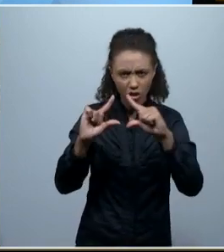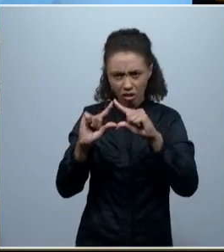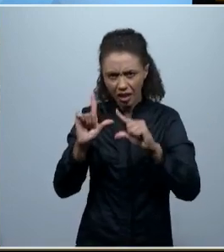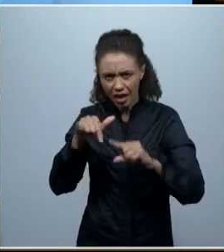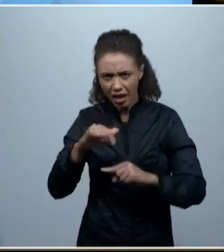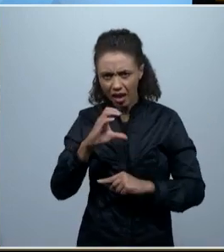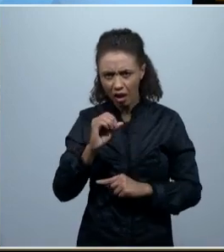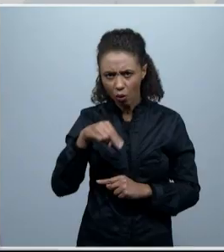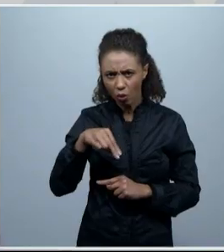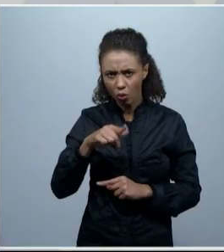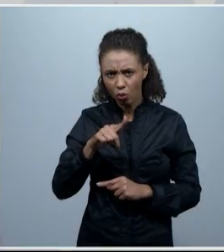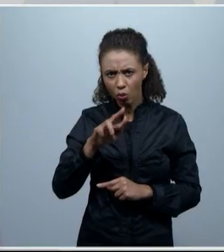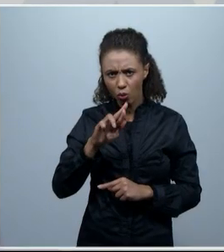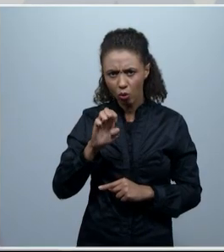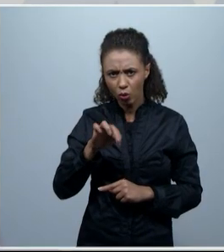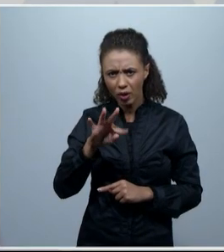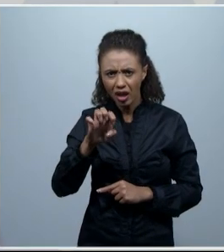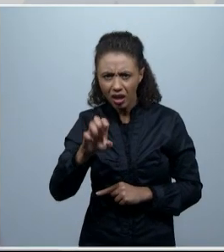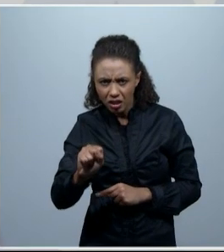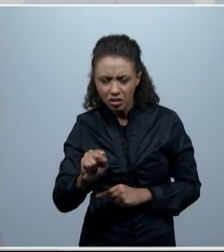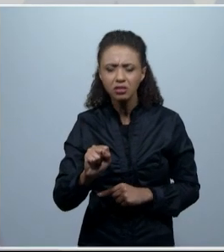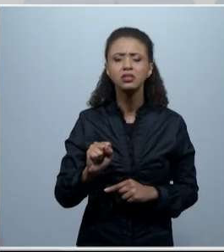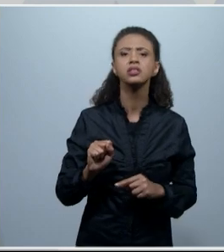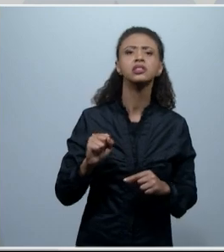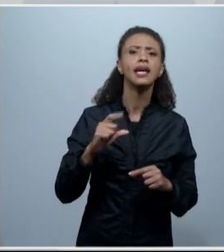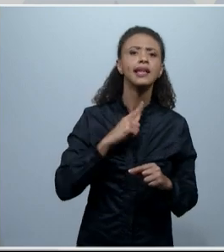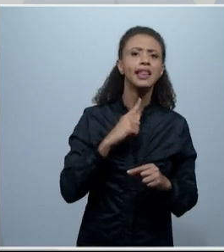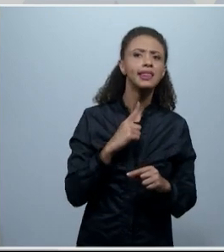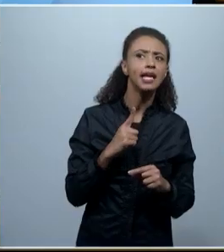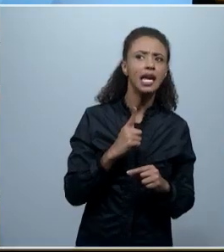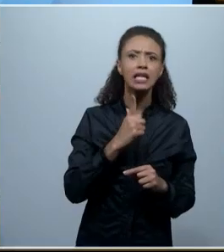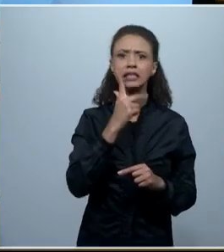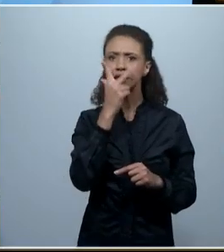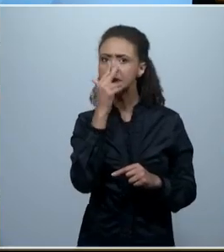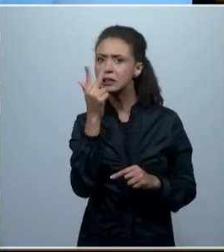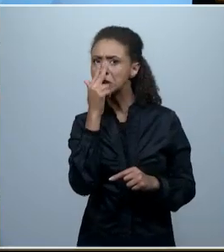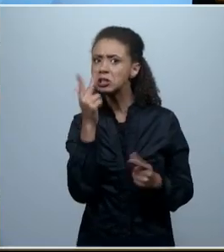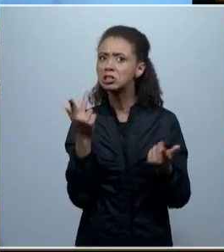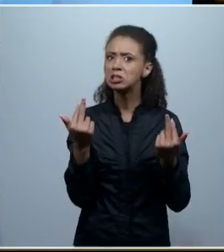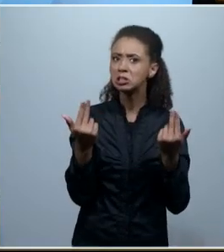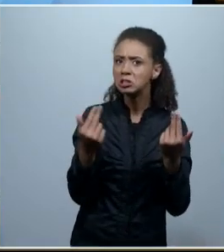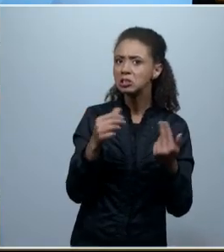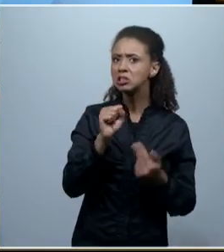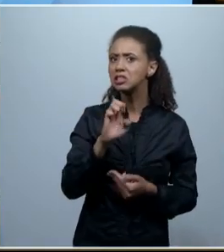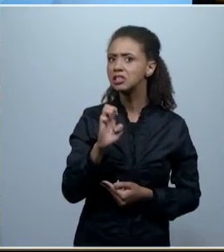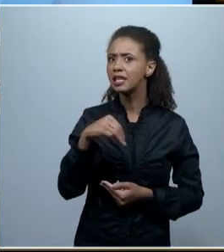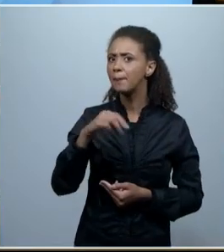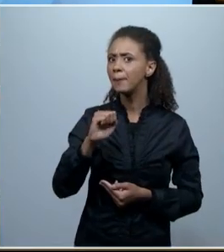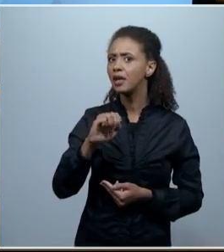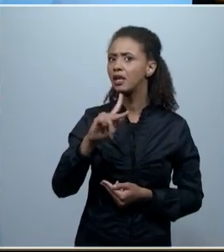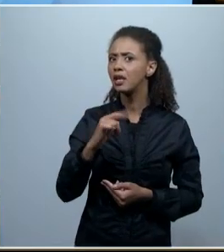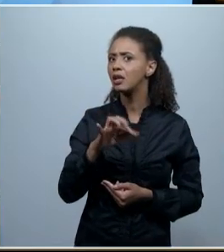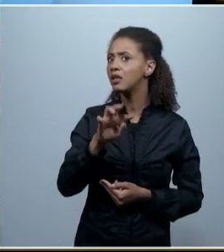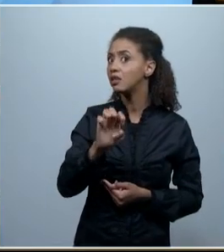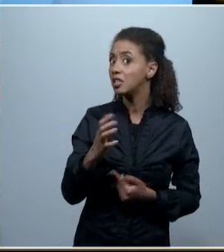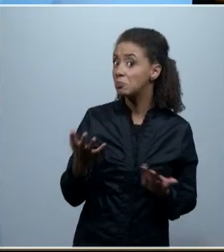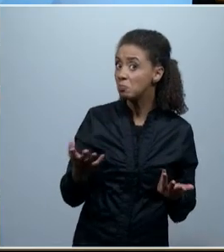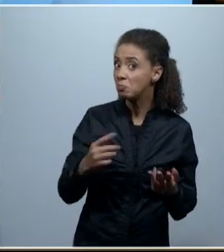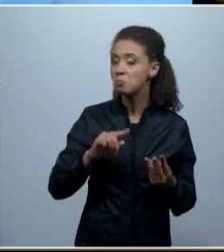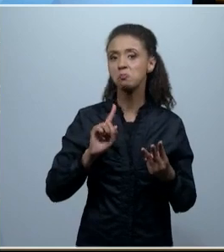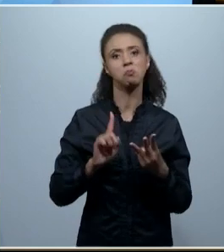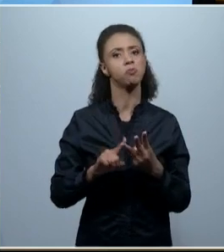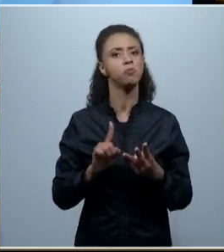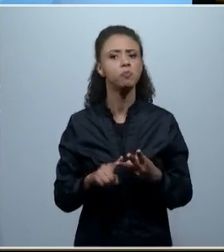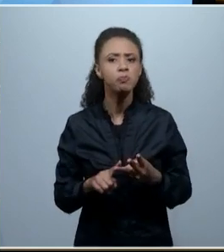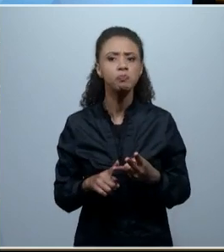a triângulo semelhantes qualquer diferença diferença entre congruência e semelhança de triângulos como que os triângulos